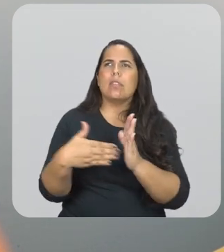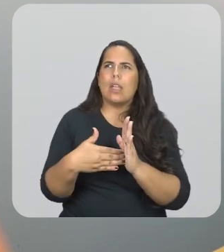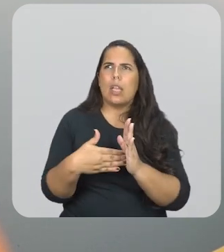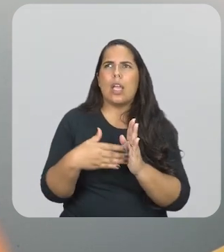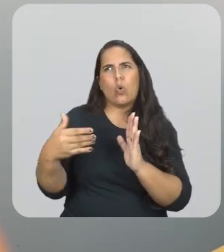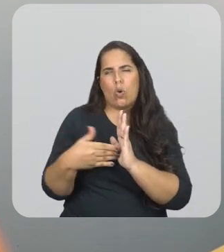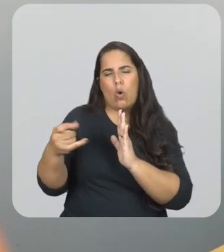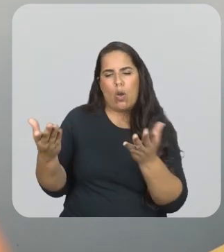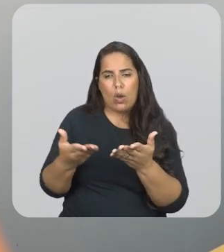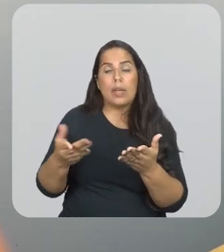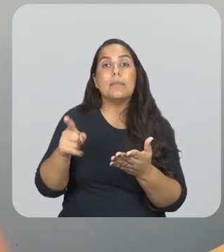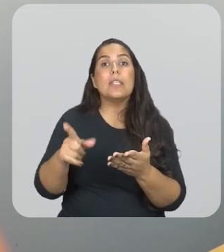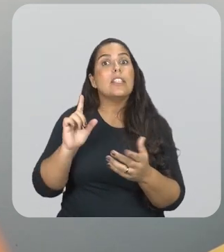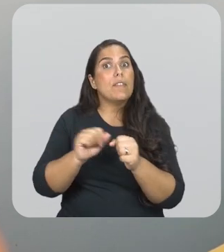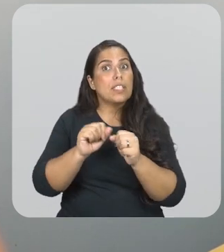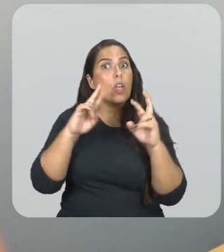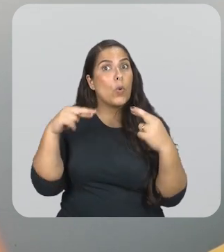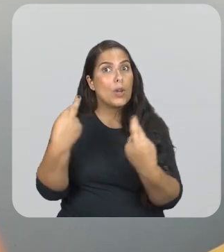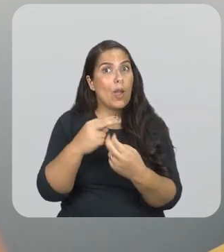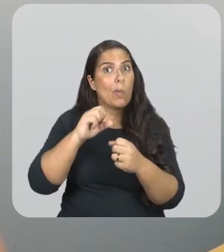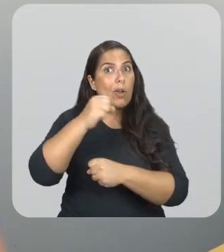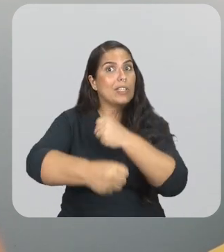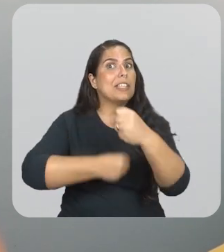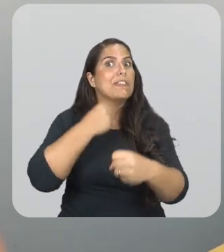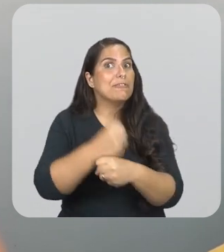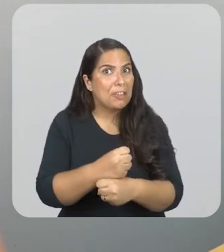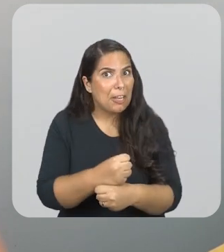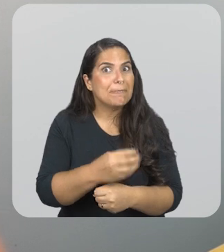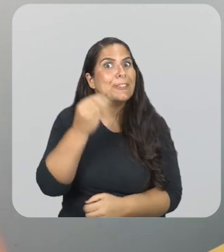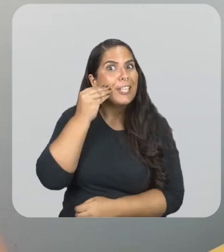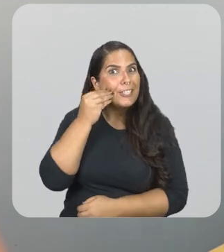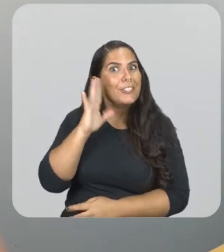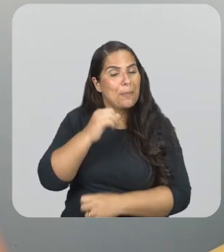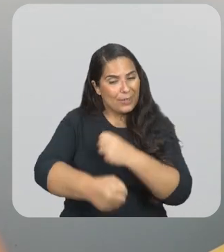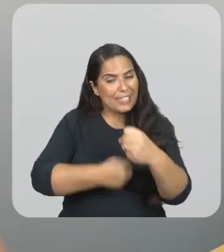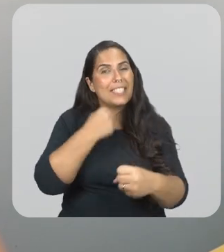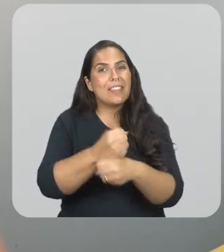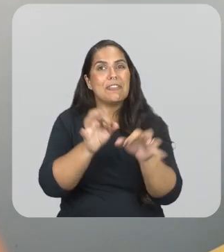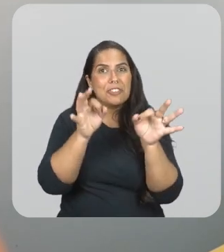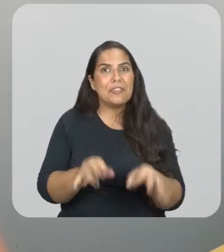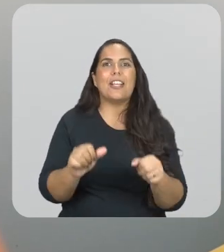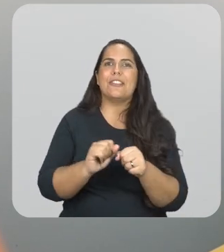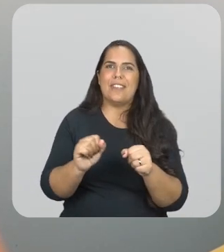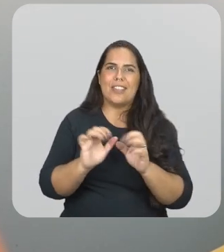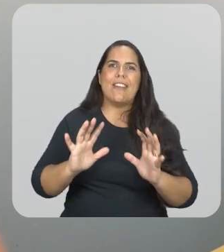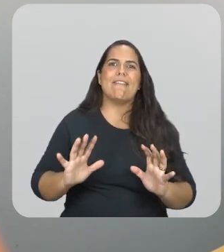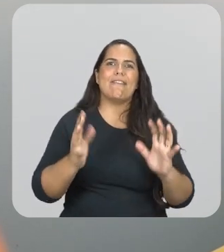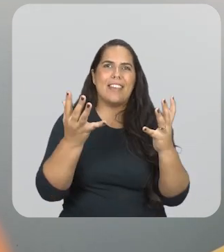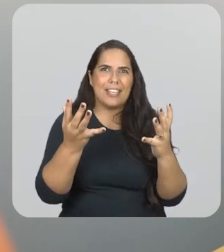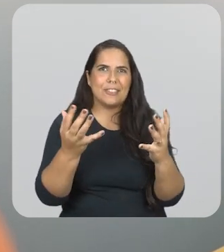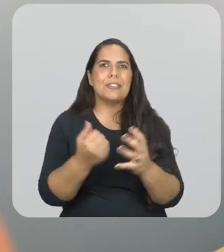até essa última. A gente já está fazendo reunião para o ano que vem, então as tratativas já estão para o ano que vem, para a gente de fato fazer um